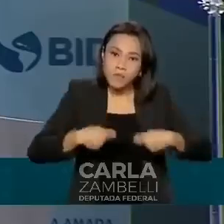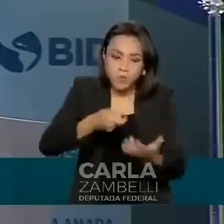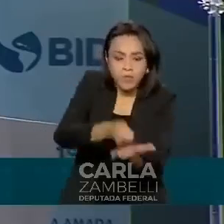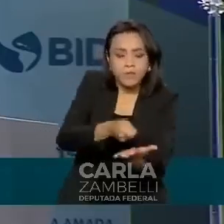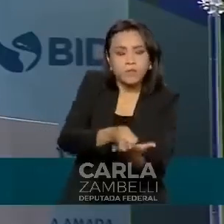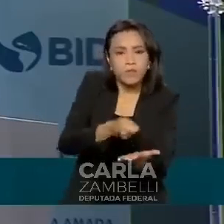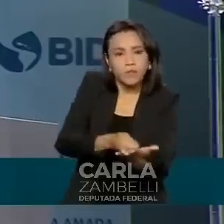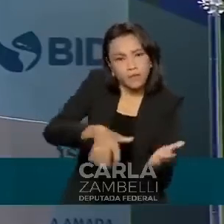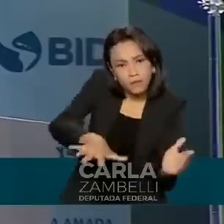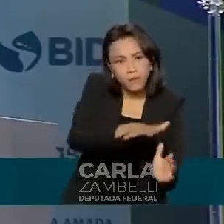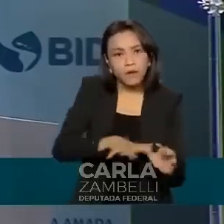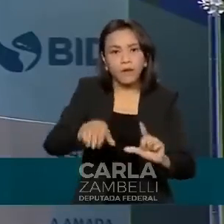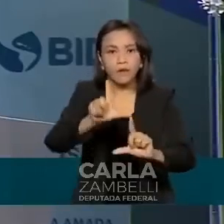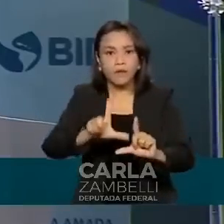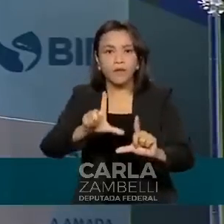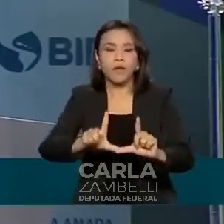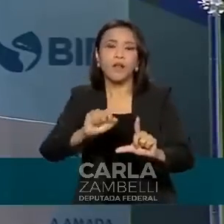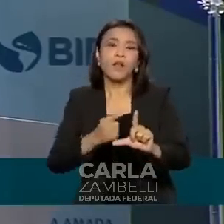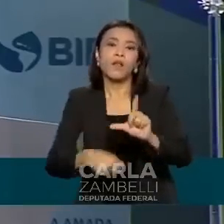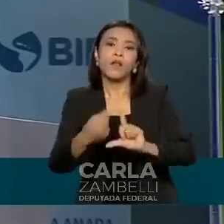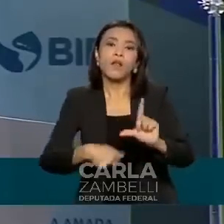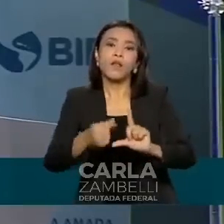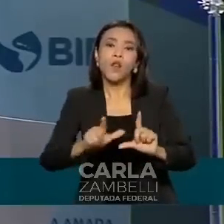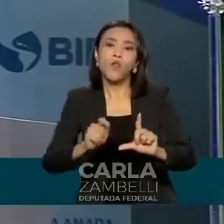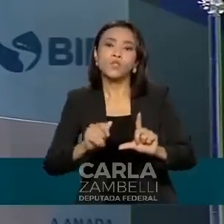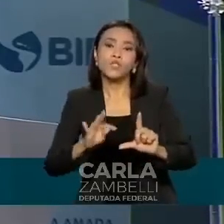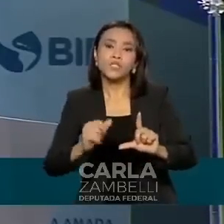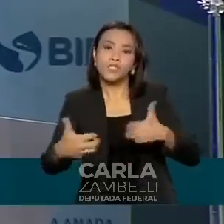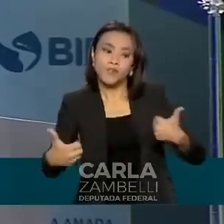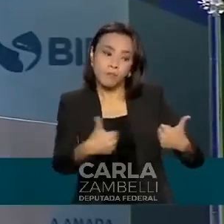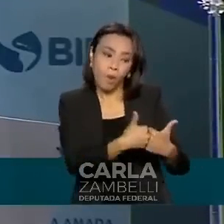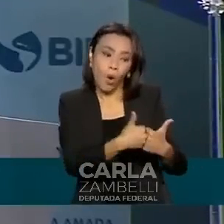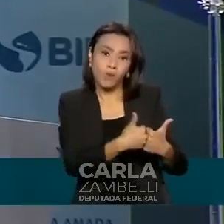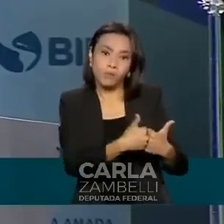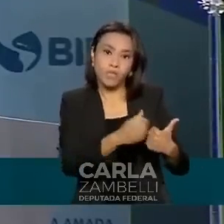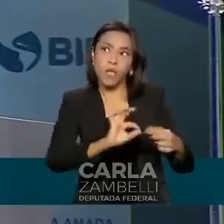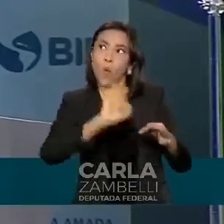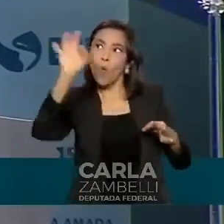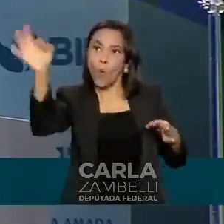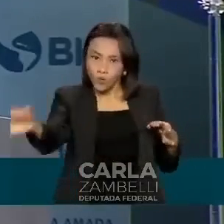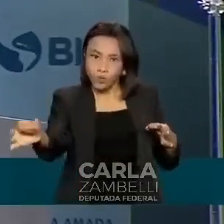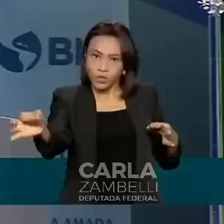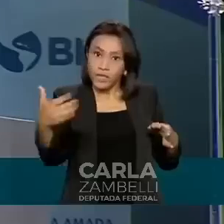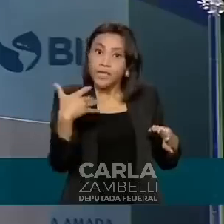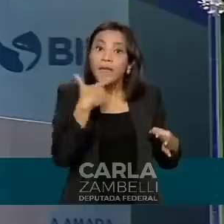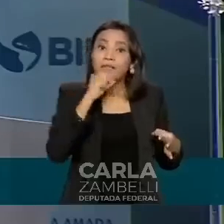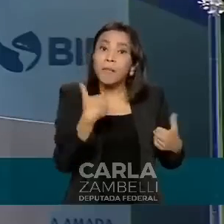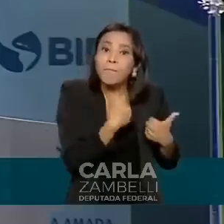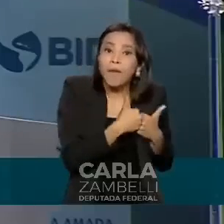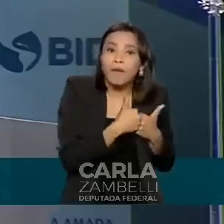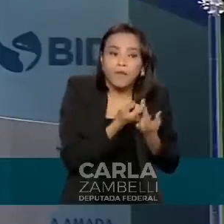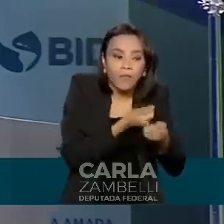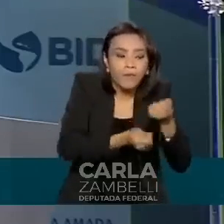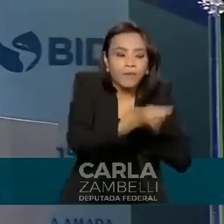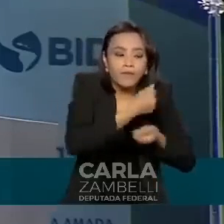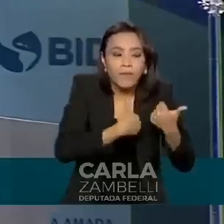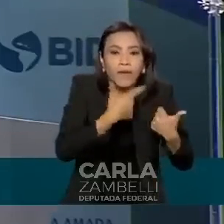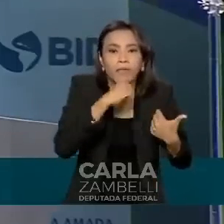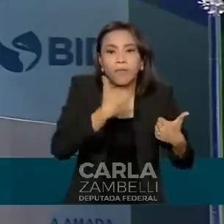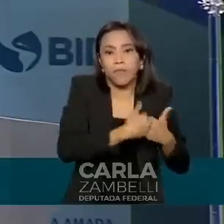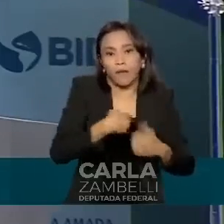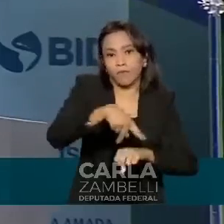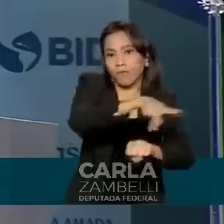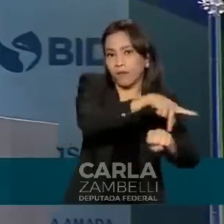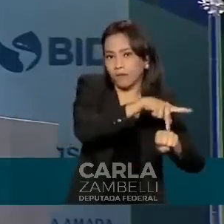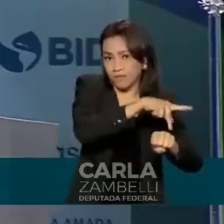de residência logística que os investimentos estejam próximos é um ler show em tentar perto a gente agora tá